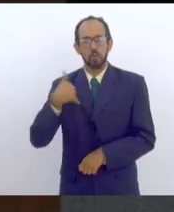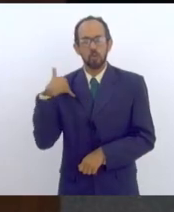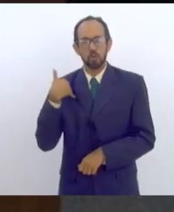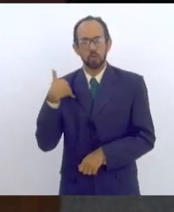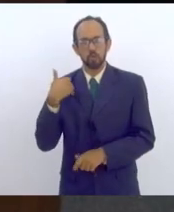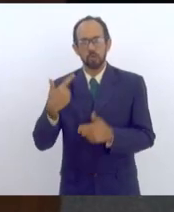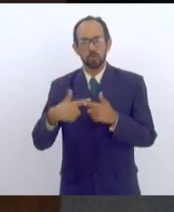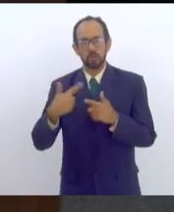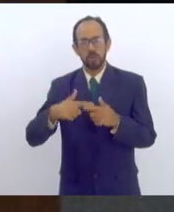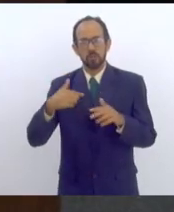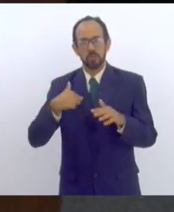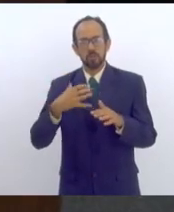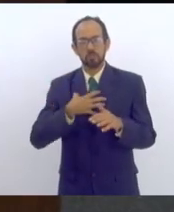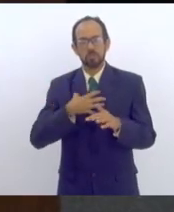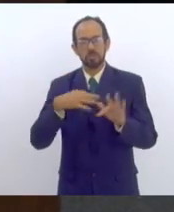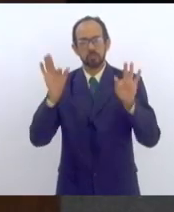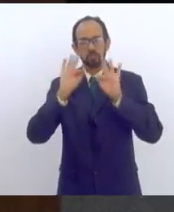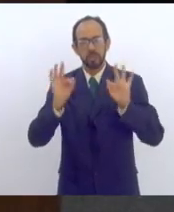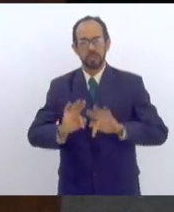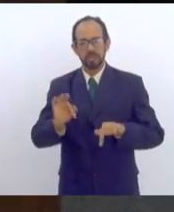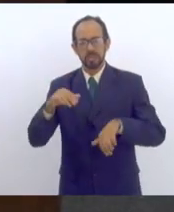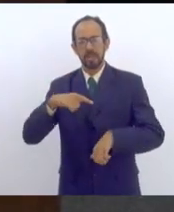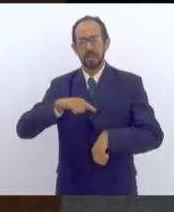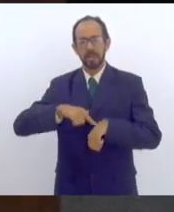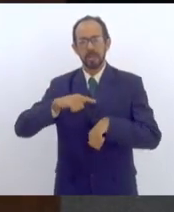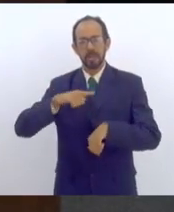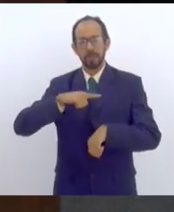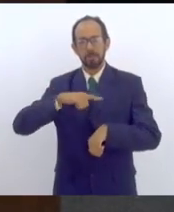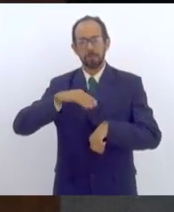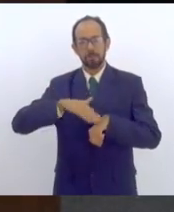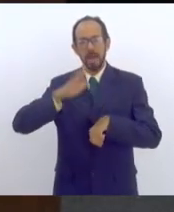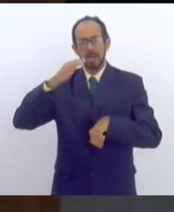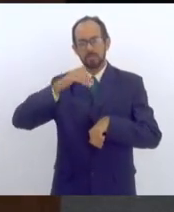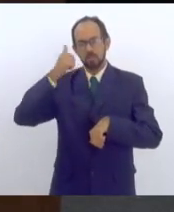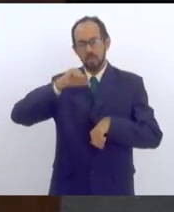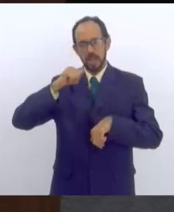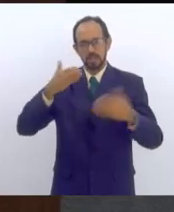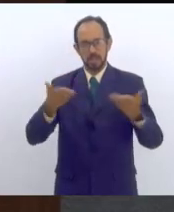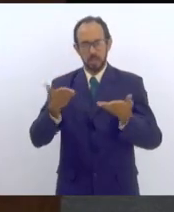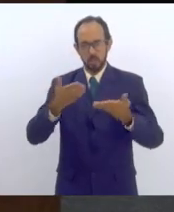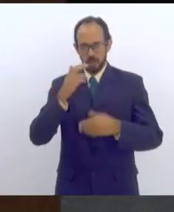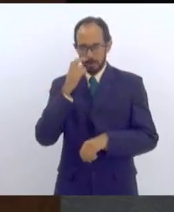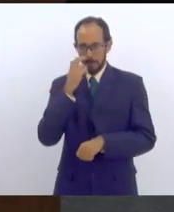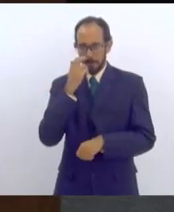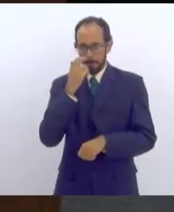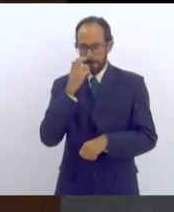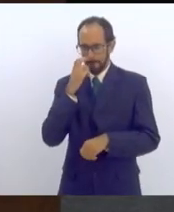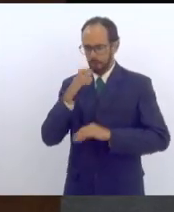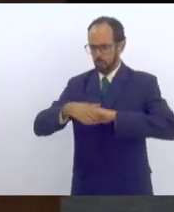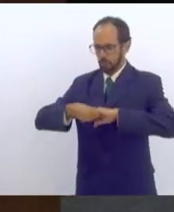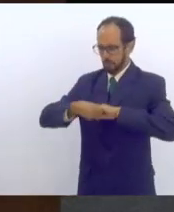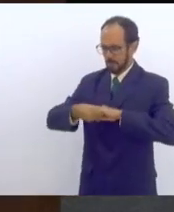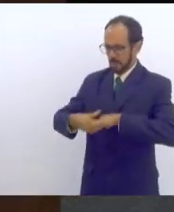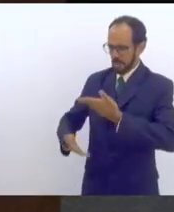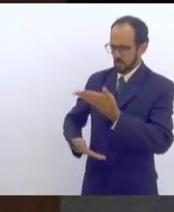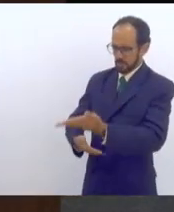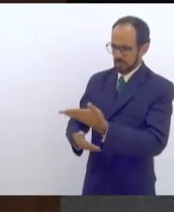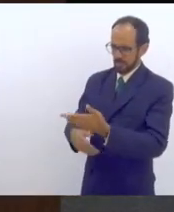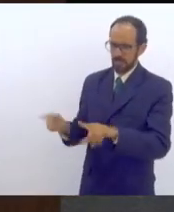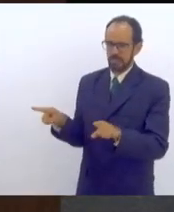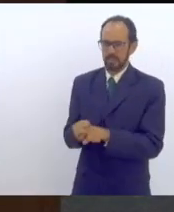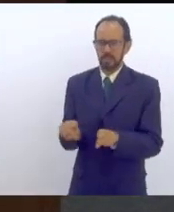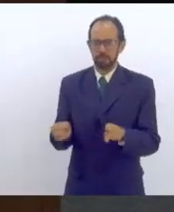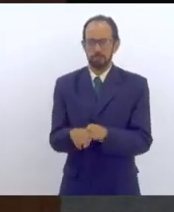mais mulheres no parlamento dessa vez, para essa legislatura. Saudar a Vossa Excelência aí presidindo a nossa